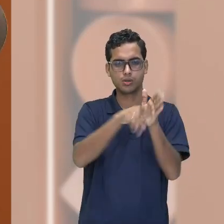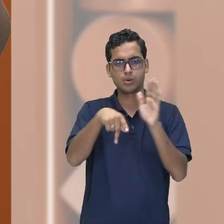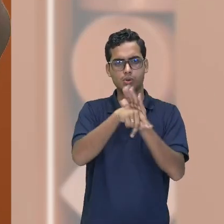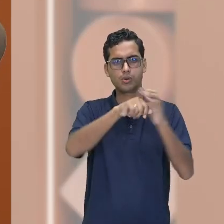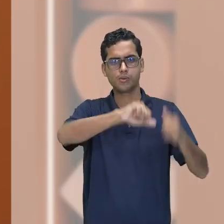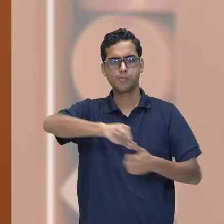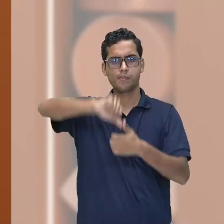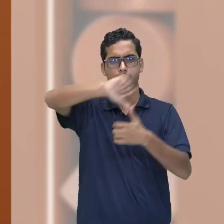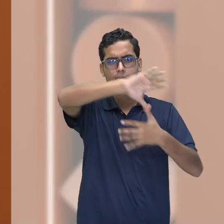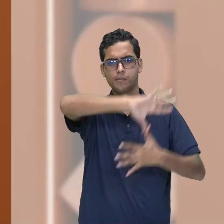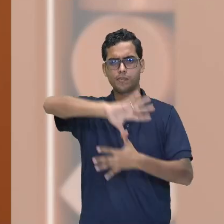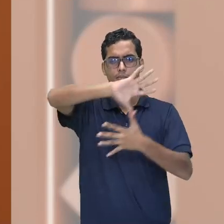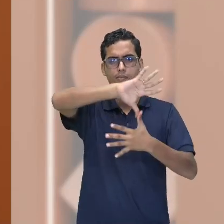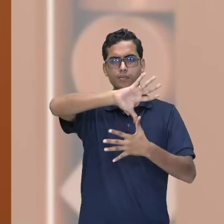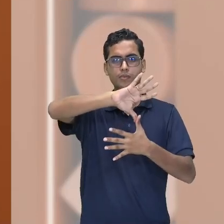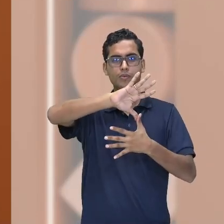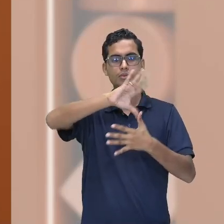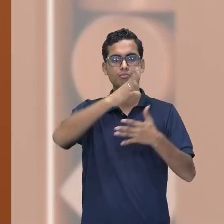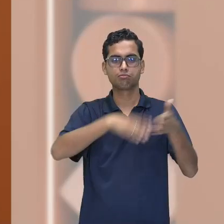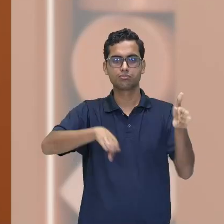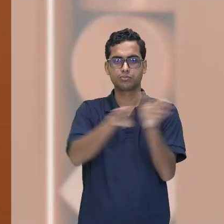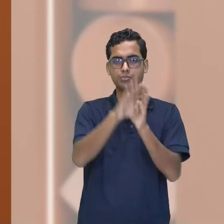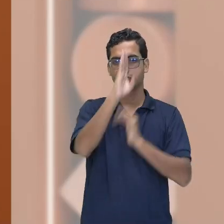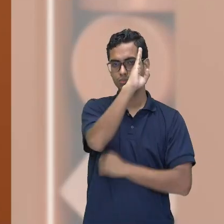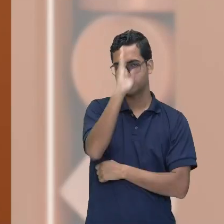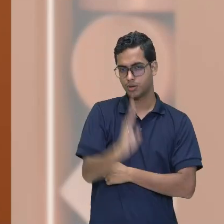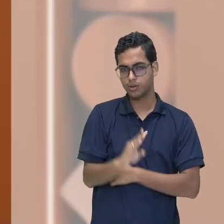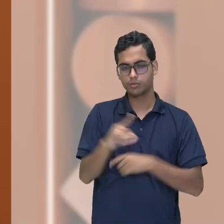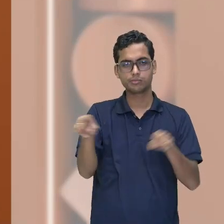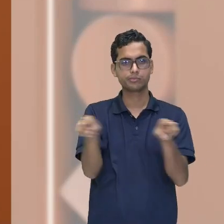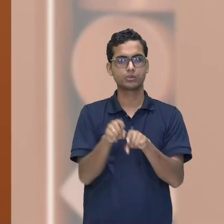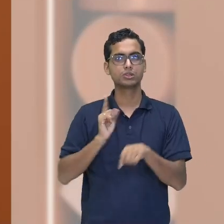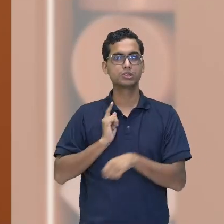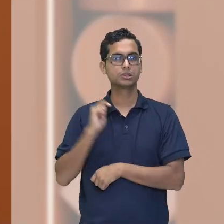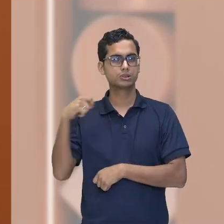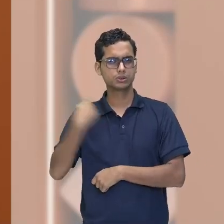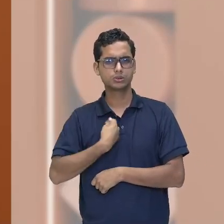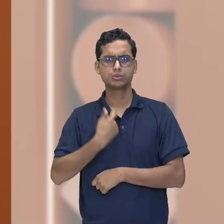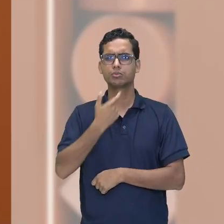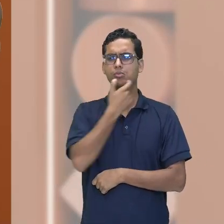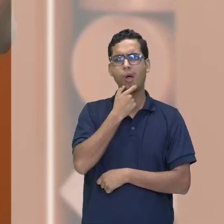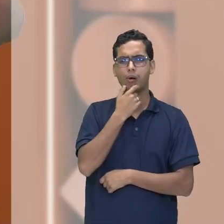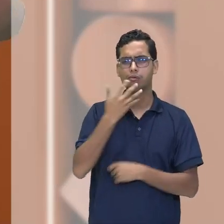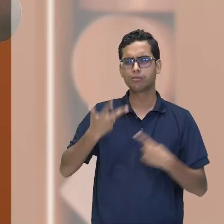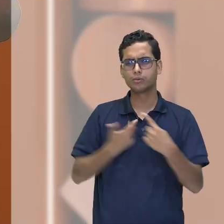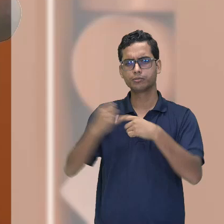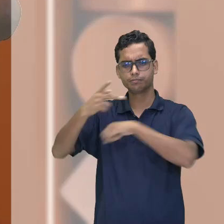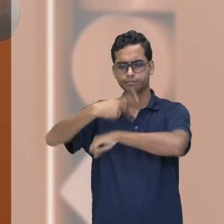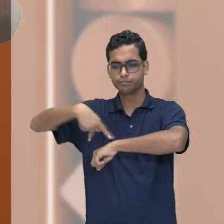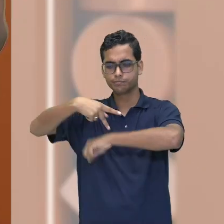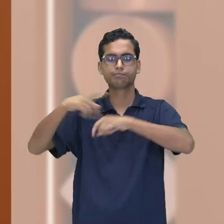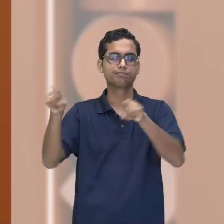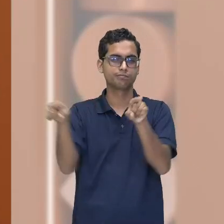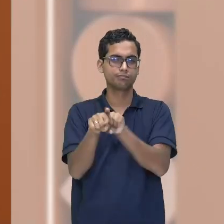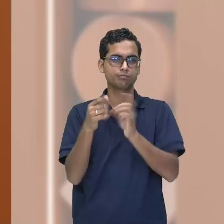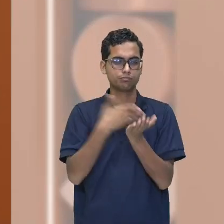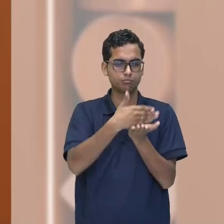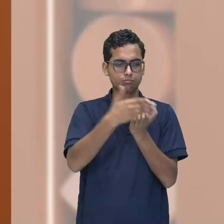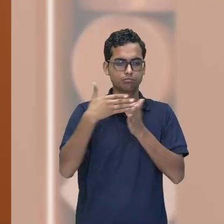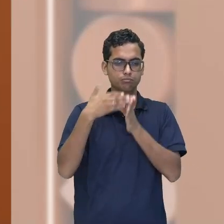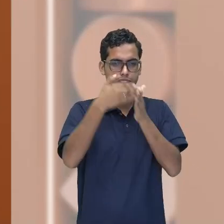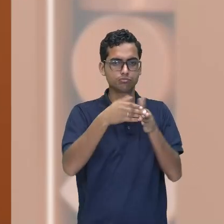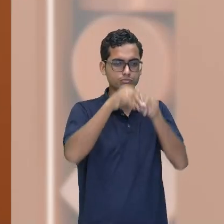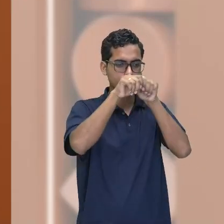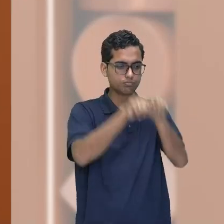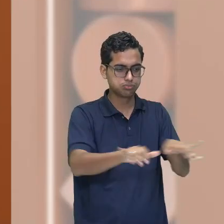conhecemos como Brasil, né? Não só Portugal, como Espanha, Inglaterra e outros países também se lançaram. Mas,